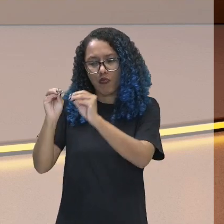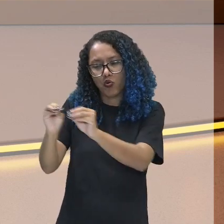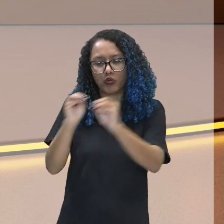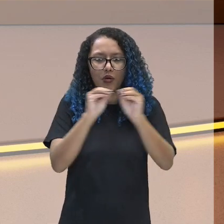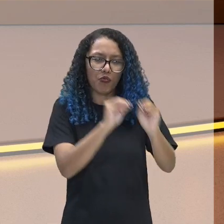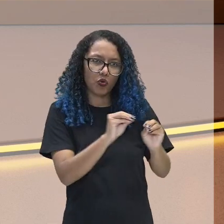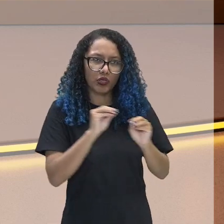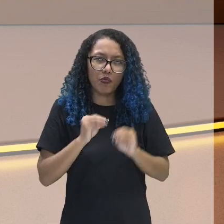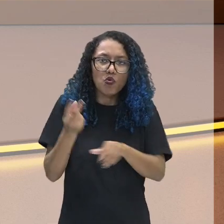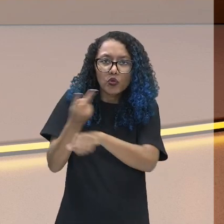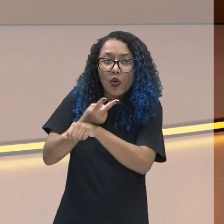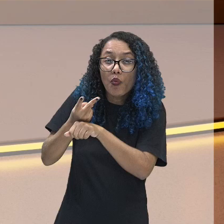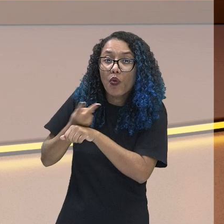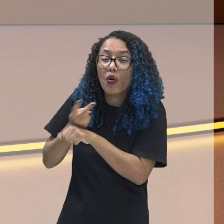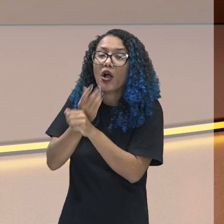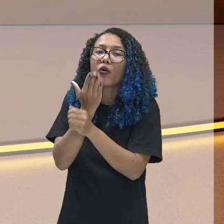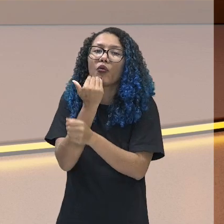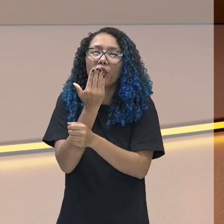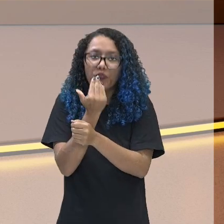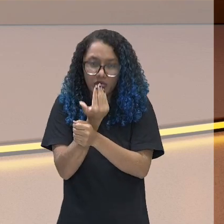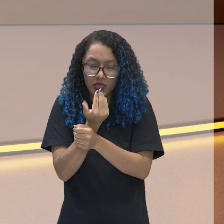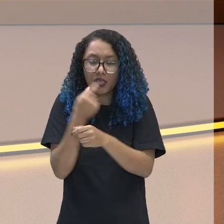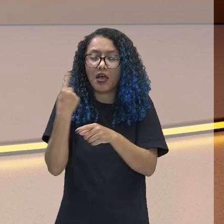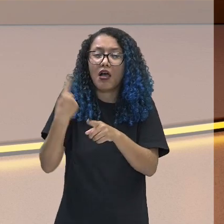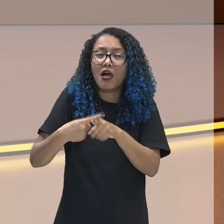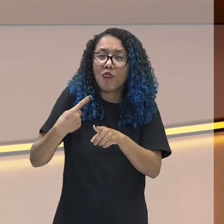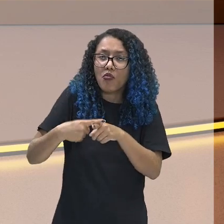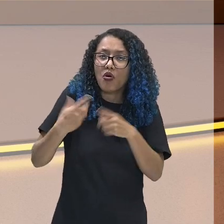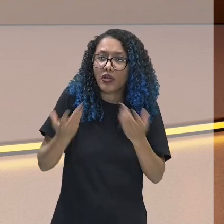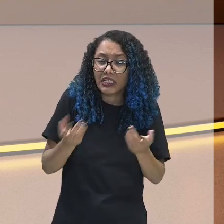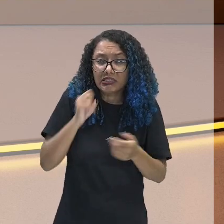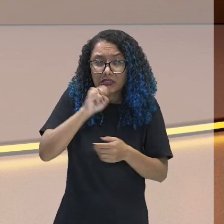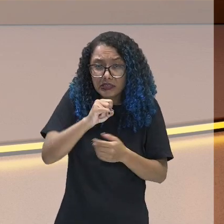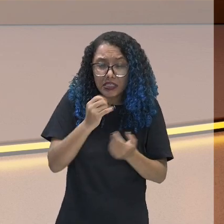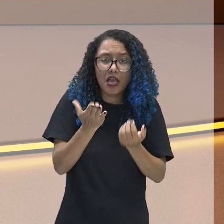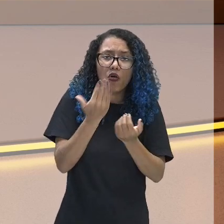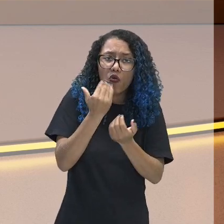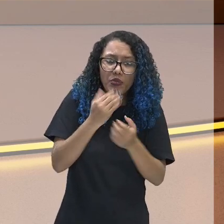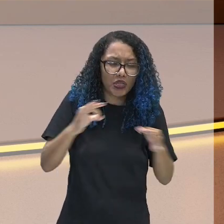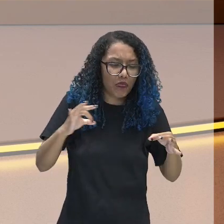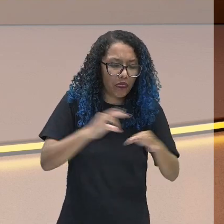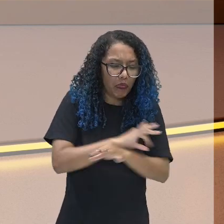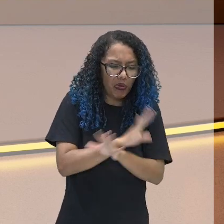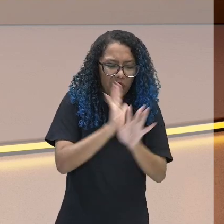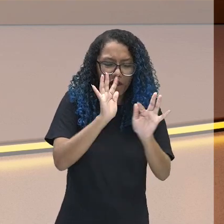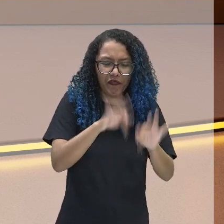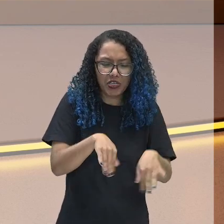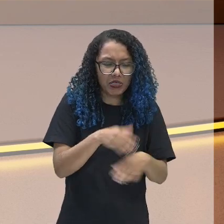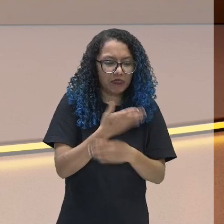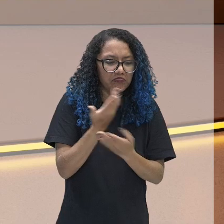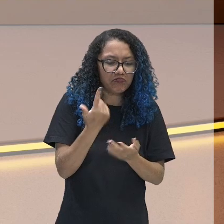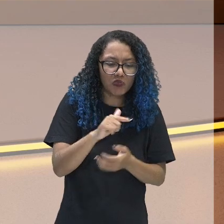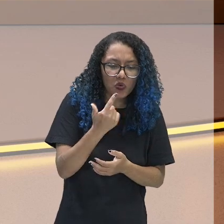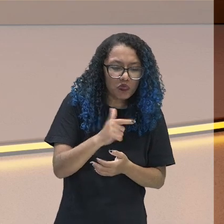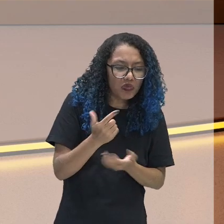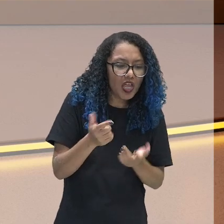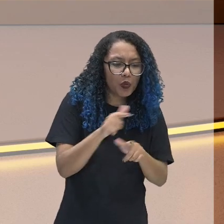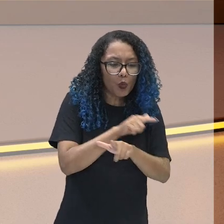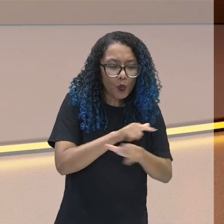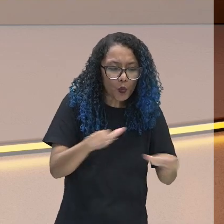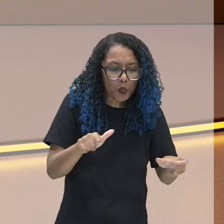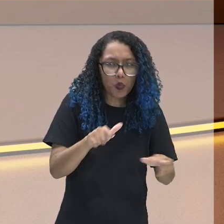Quando os recursos naturais, quando a alimentação, o alimento se esgota em um